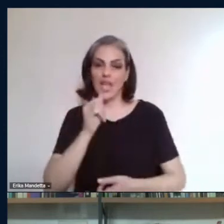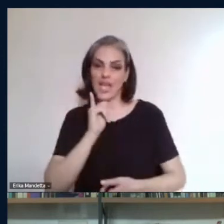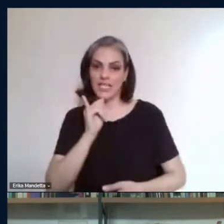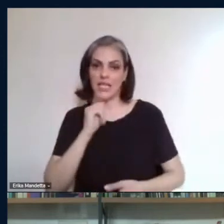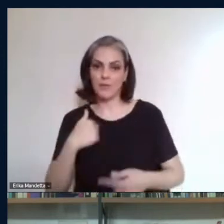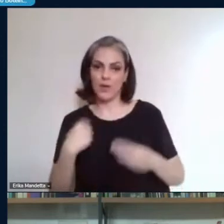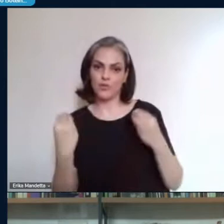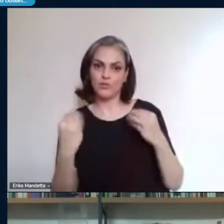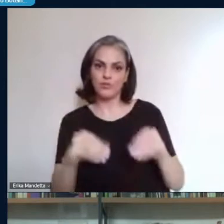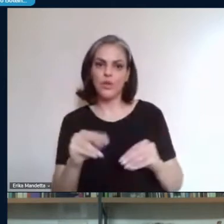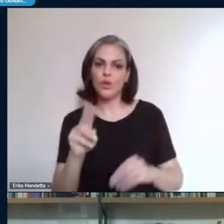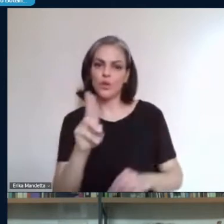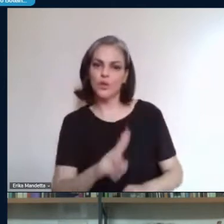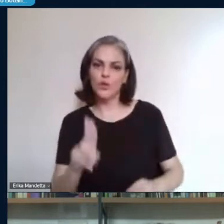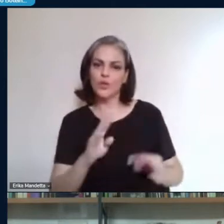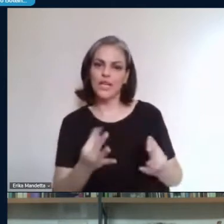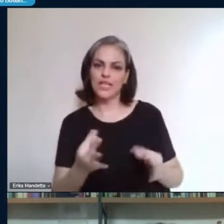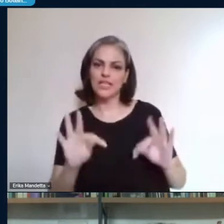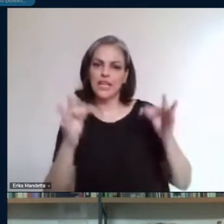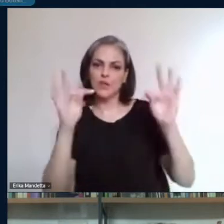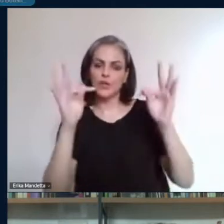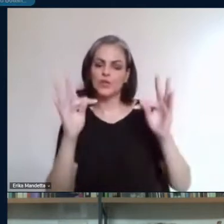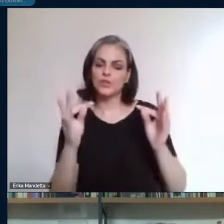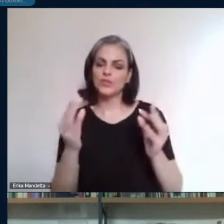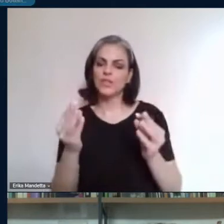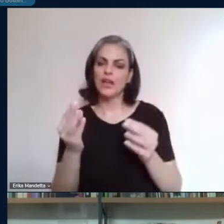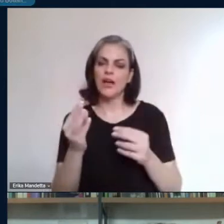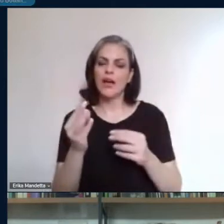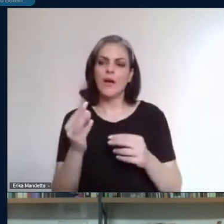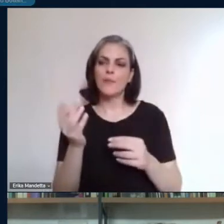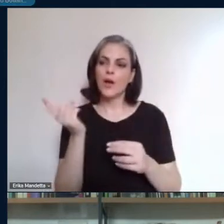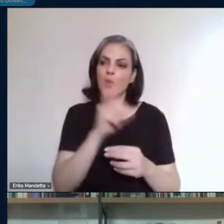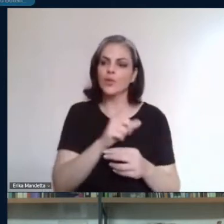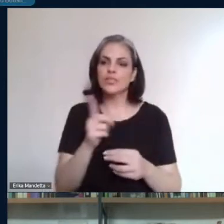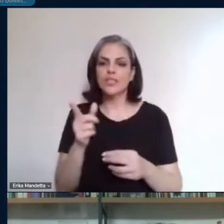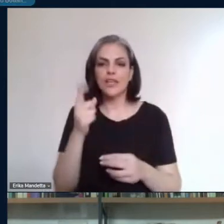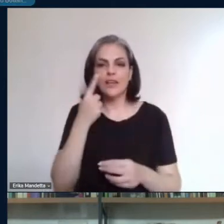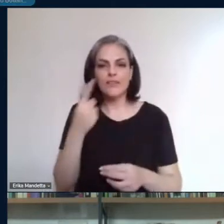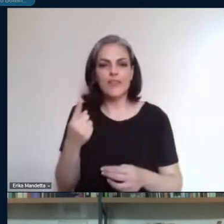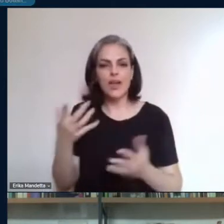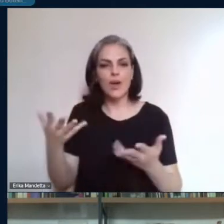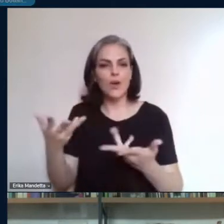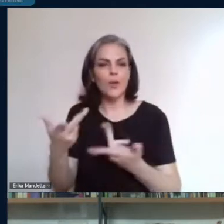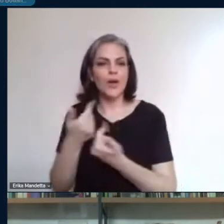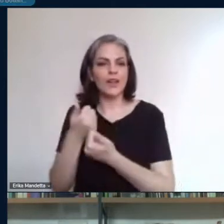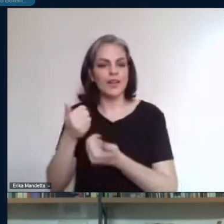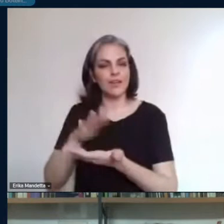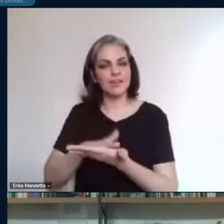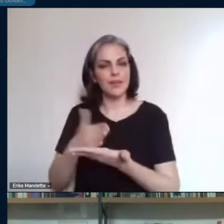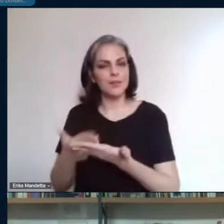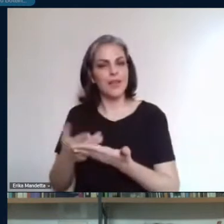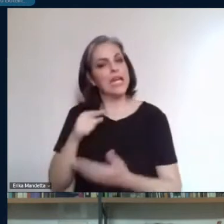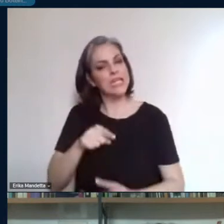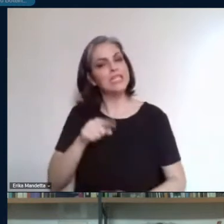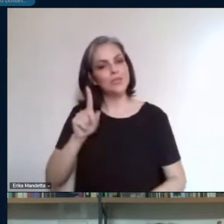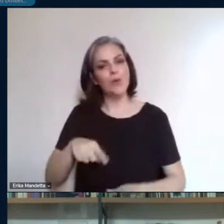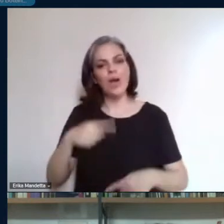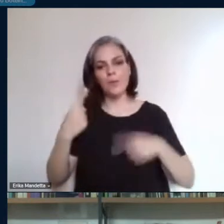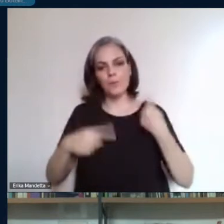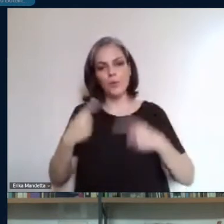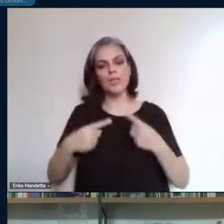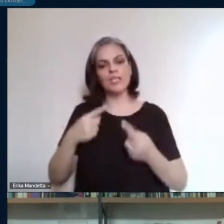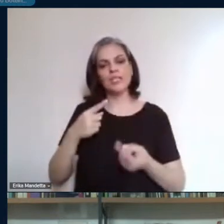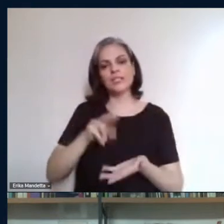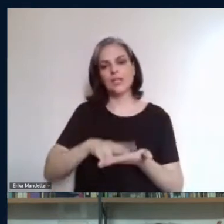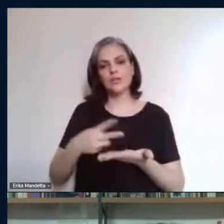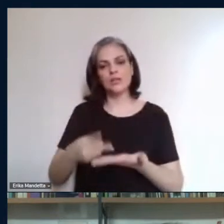a favor da qualidade de interpretação como um ponto de política de tradução, de interpretação a